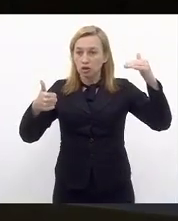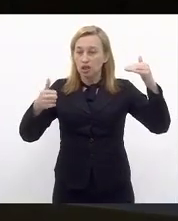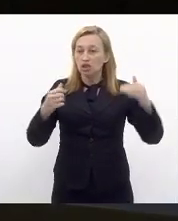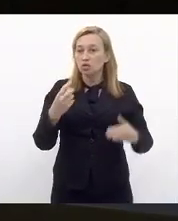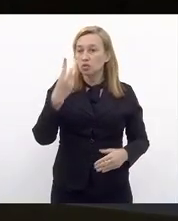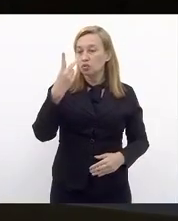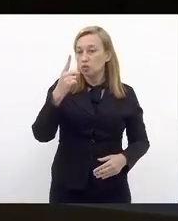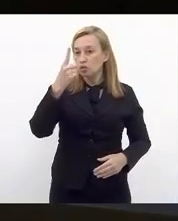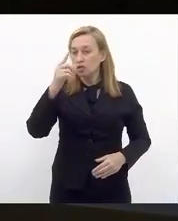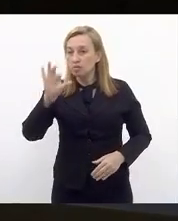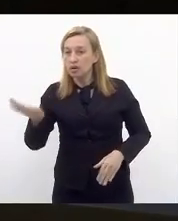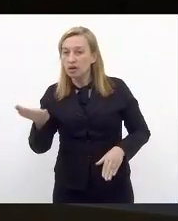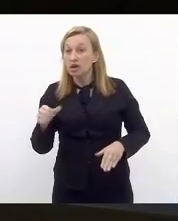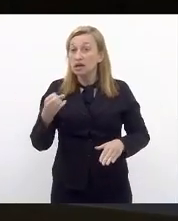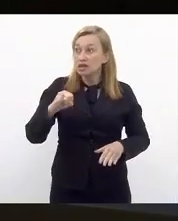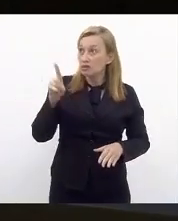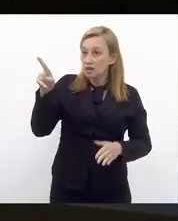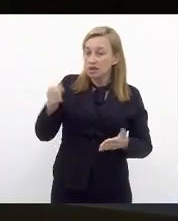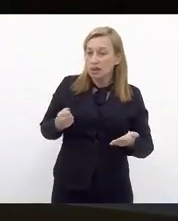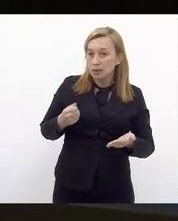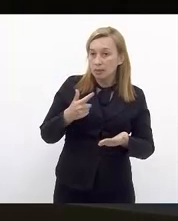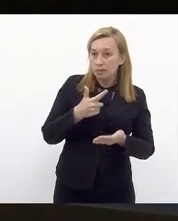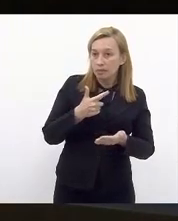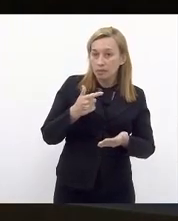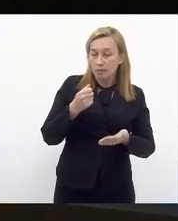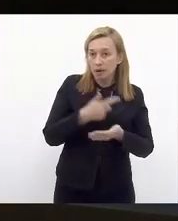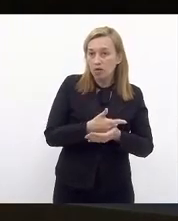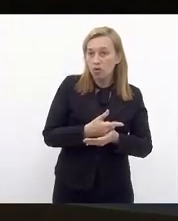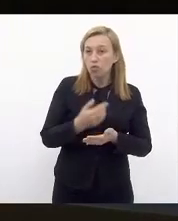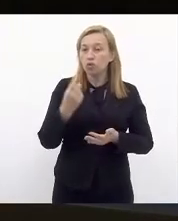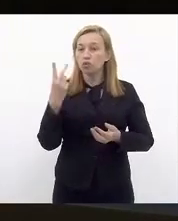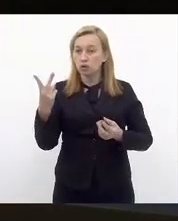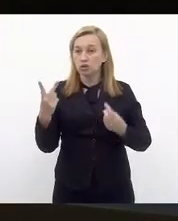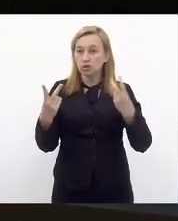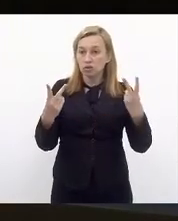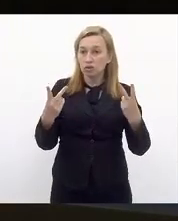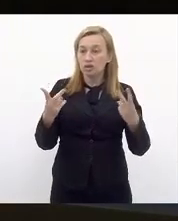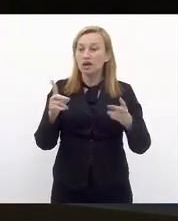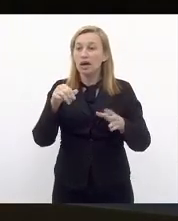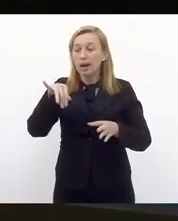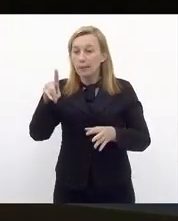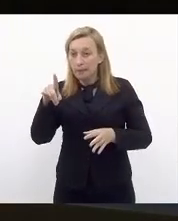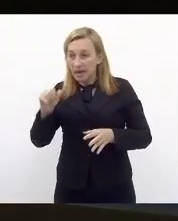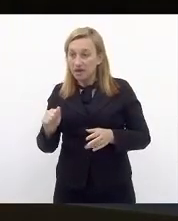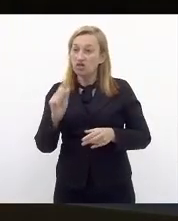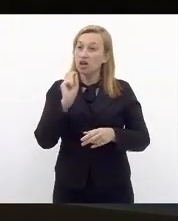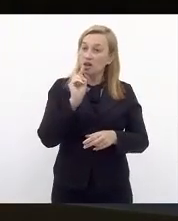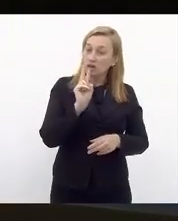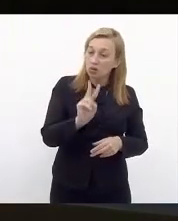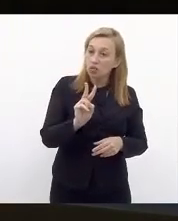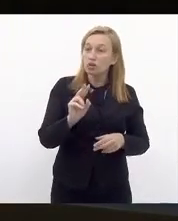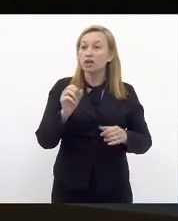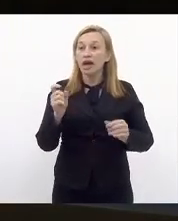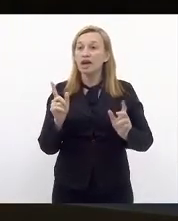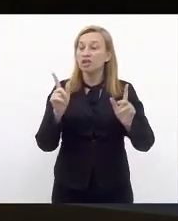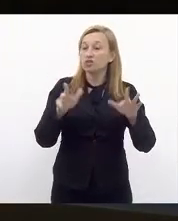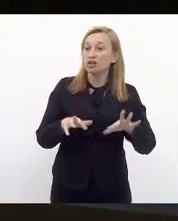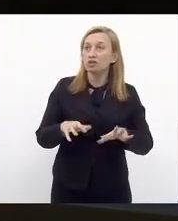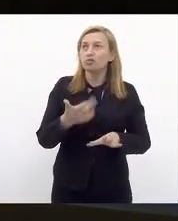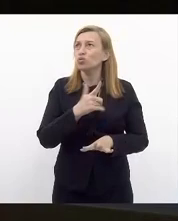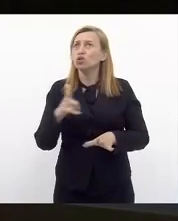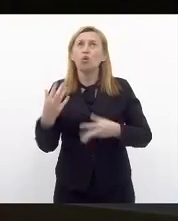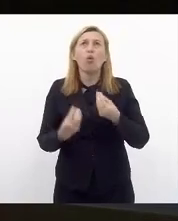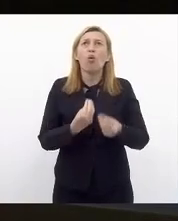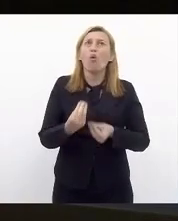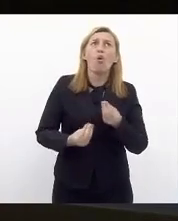se I will dois e dois a média dois entendeu então isso aí é que faz a diferença eu não